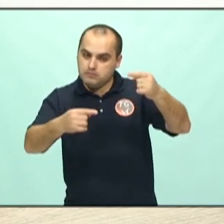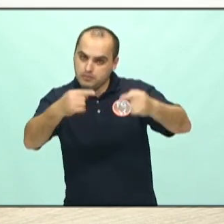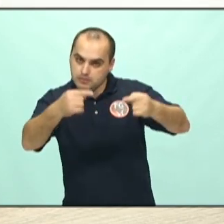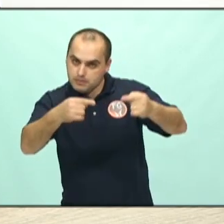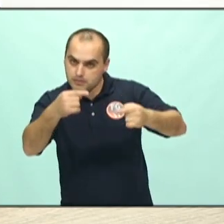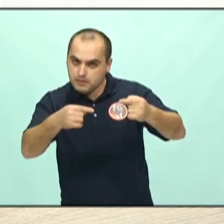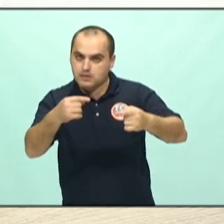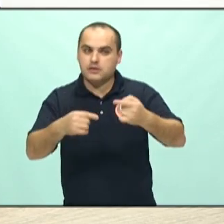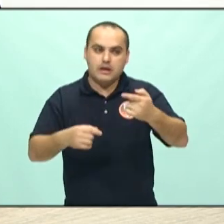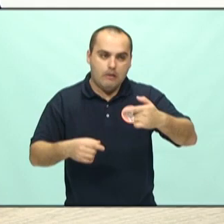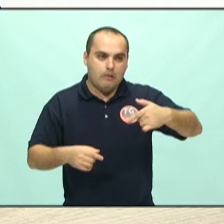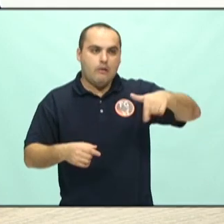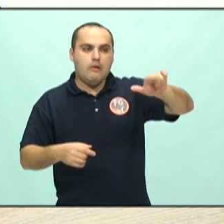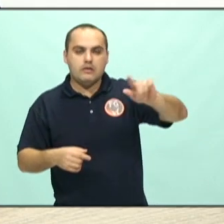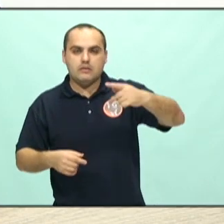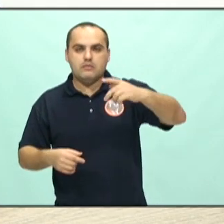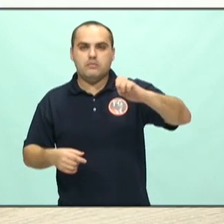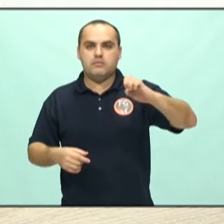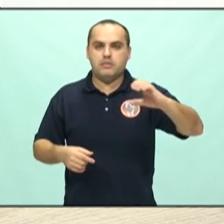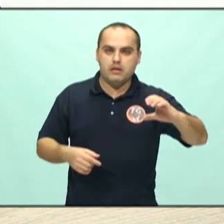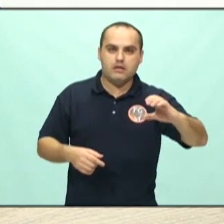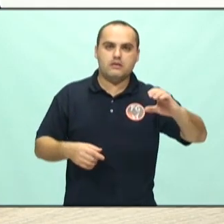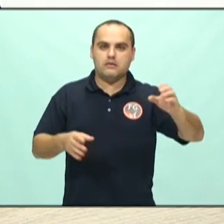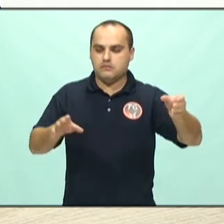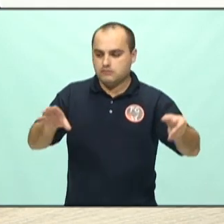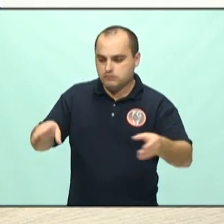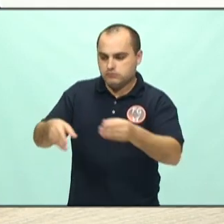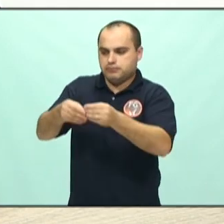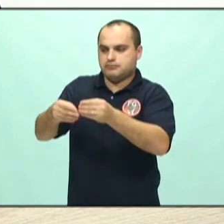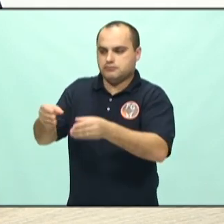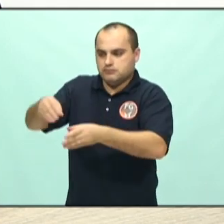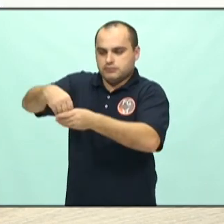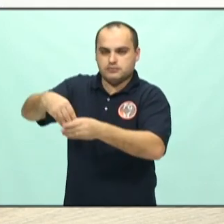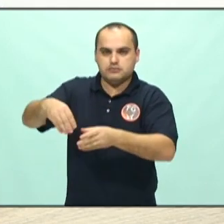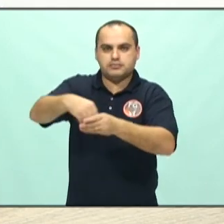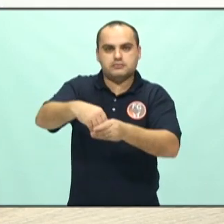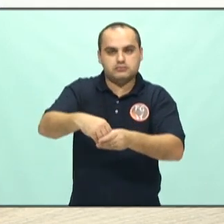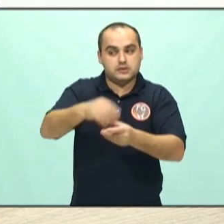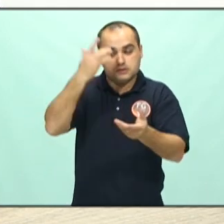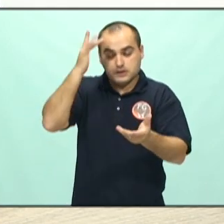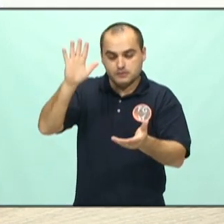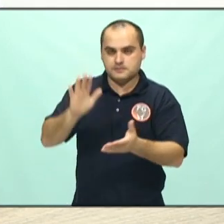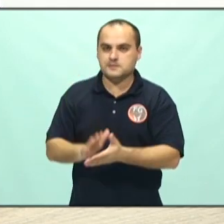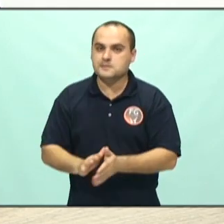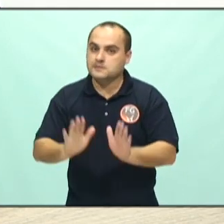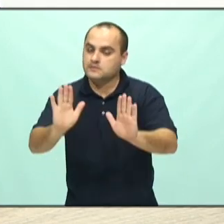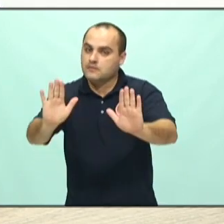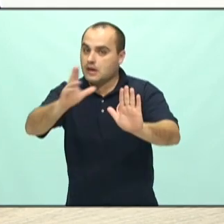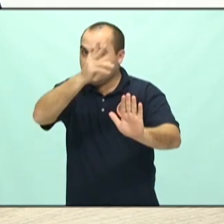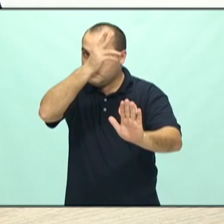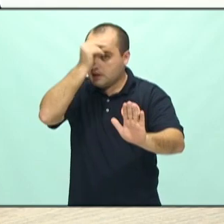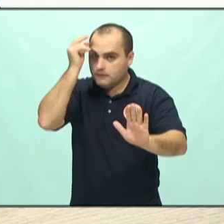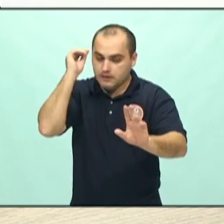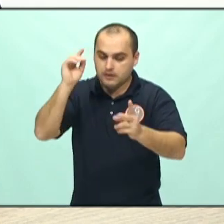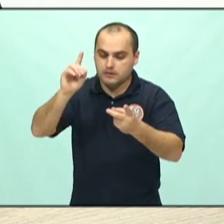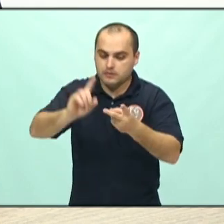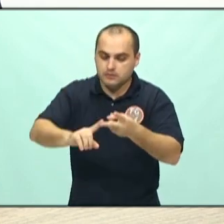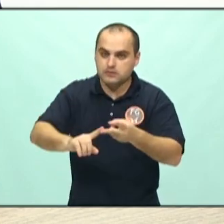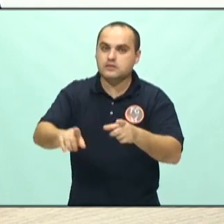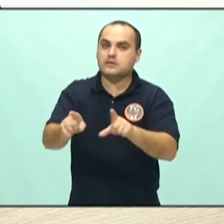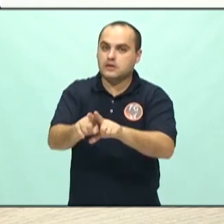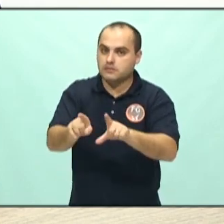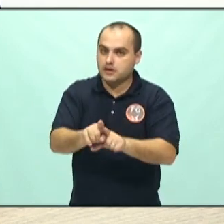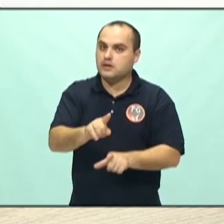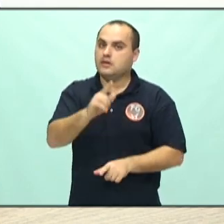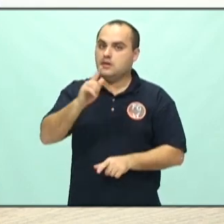PEC que venha a incluir, porque prefeitos e governadores querem, por força,